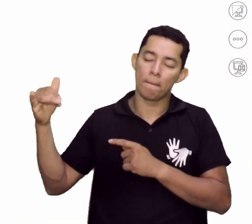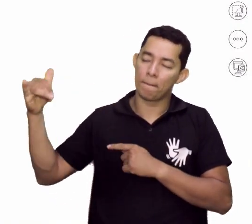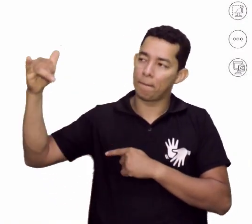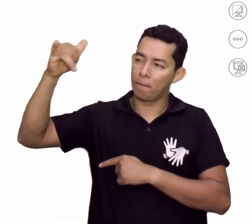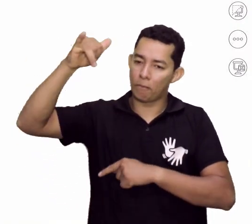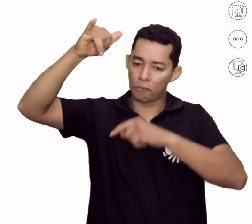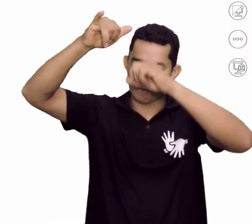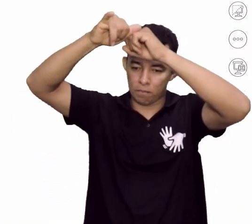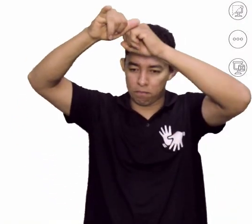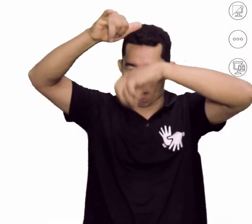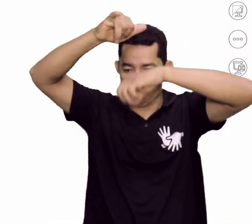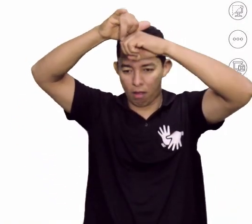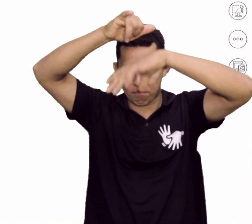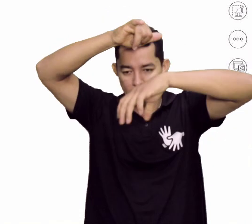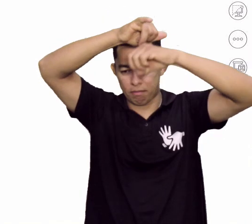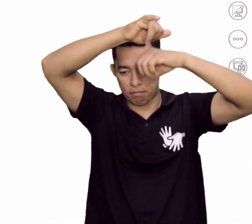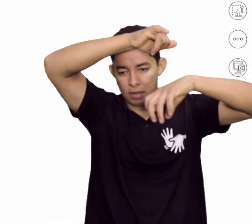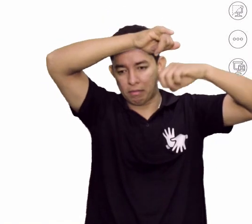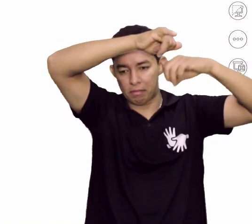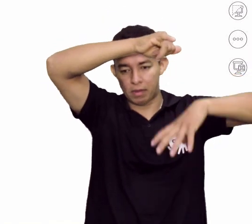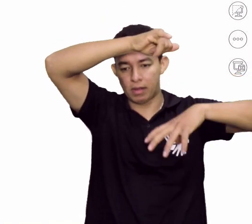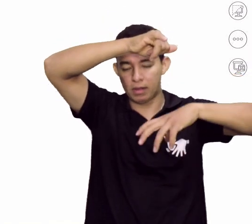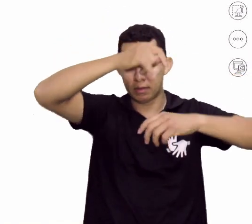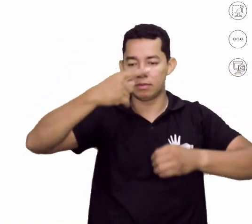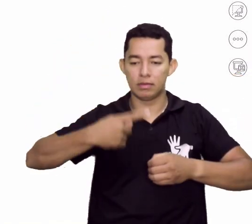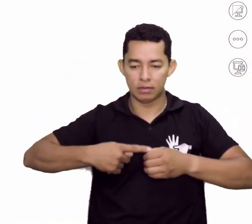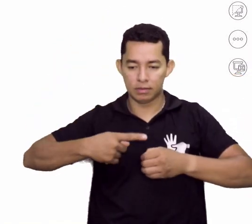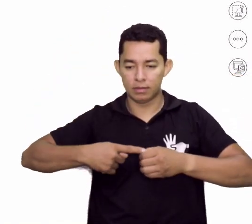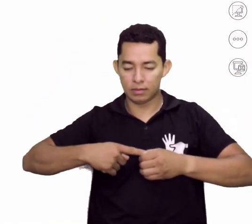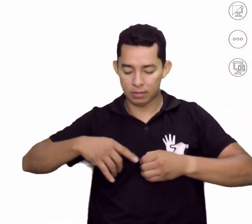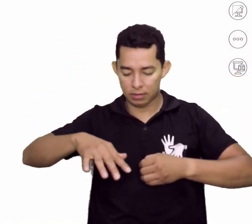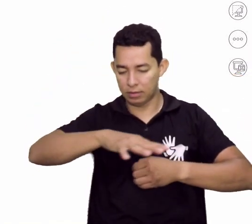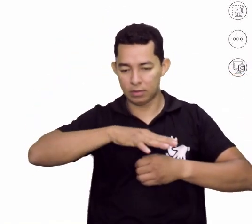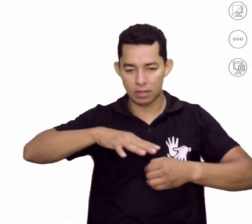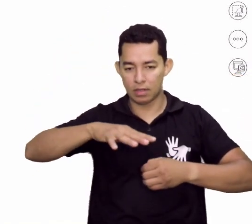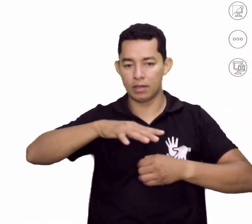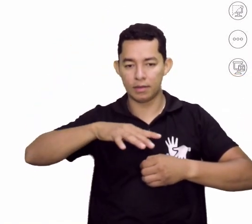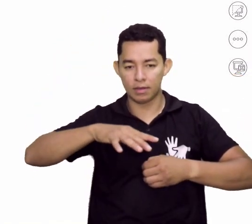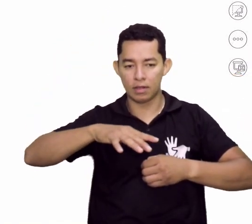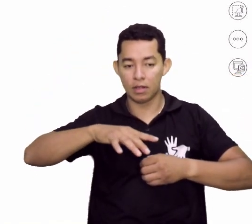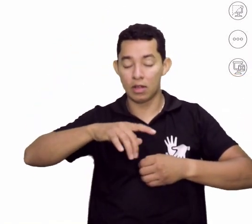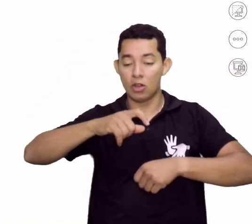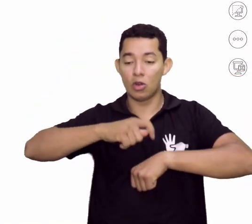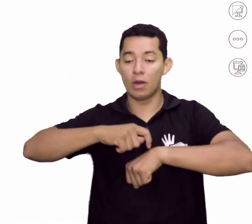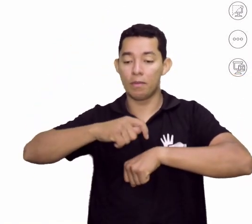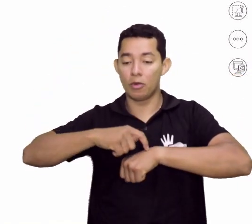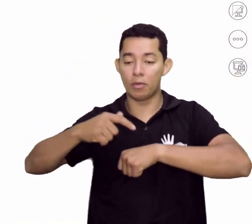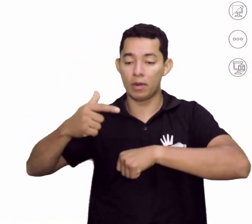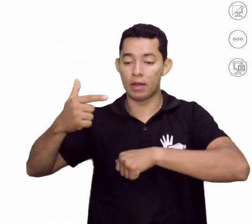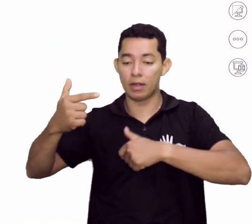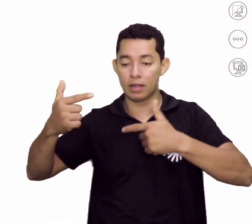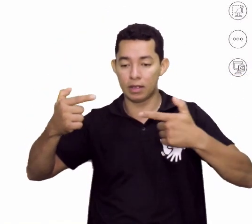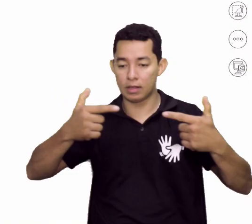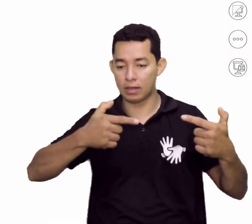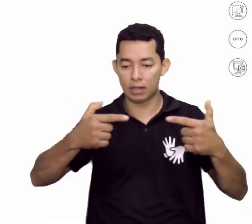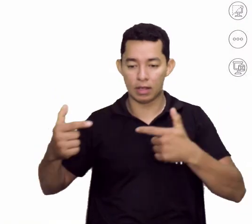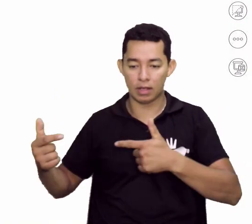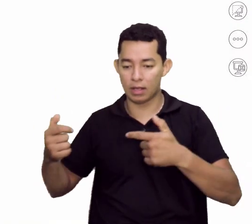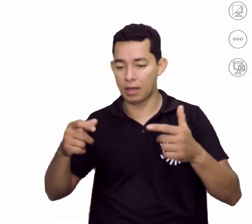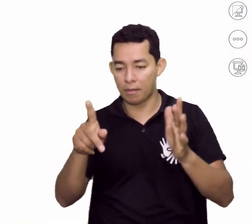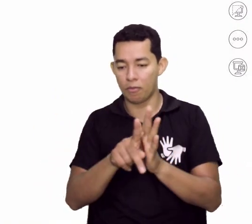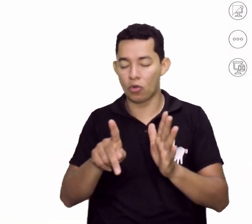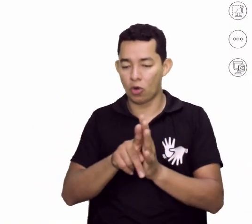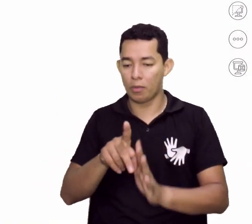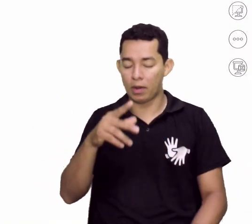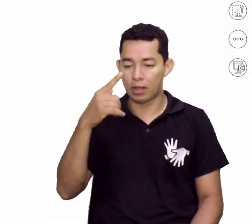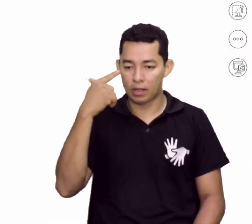Ela retrata o bombardeio à cidade de Guernica durante a Guerra Civil Espanhola, tá? Então,